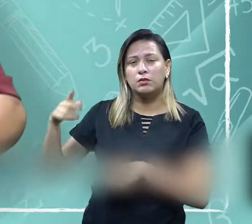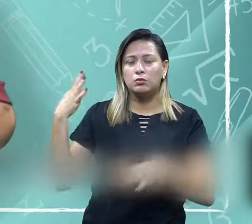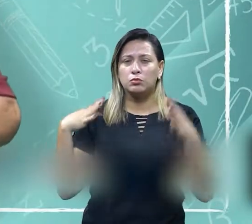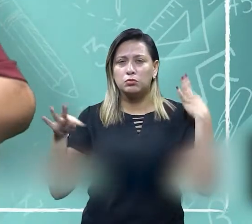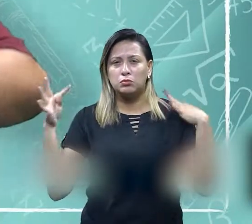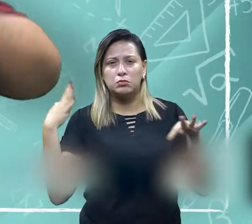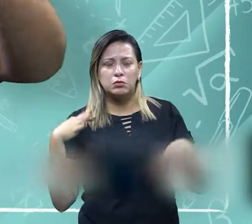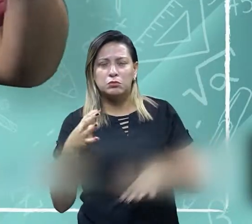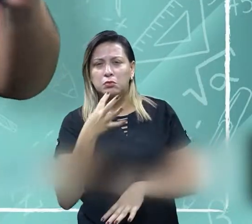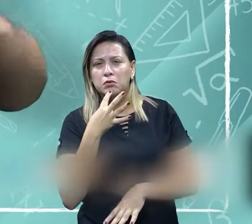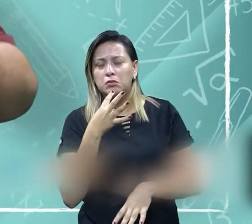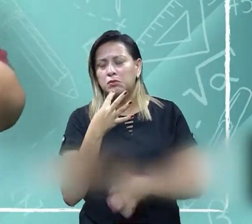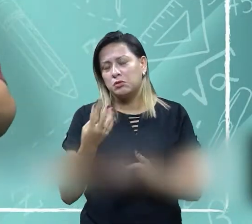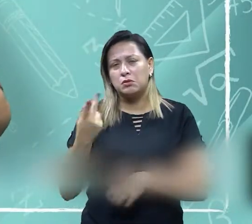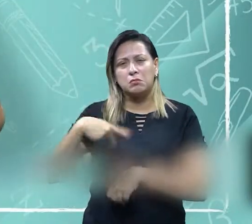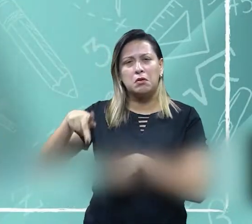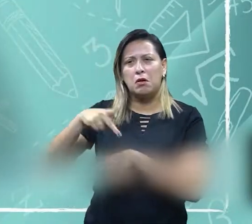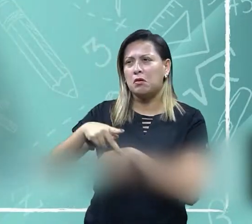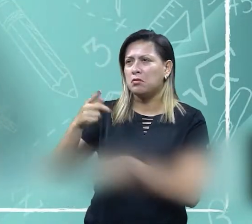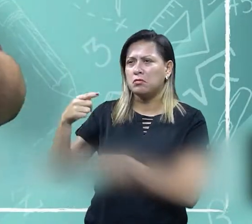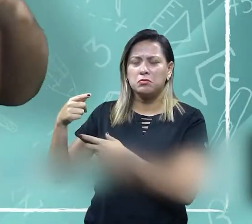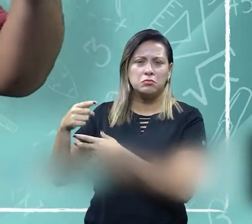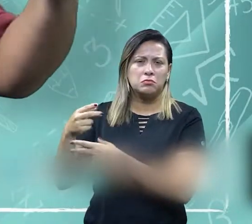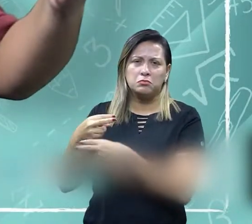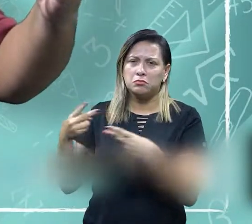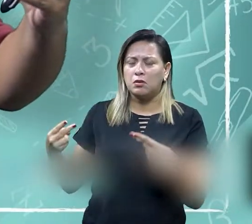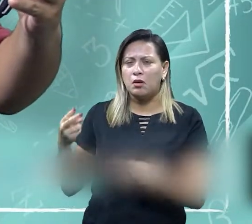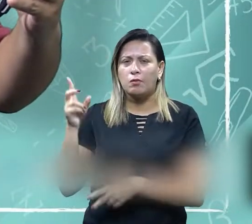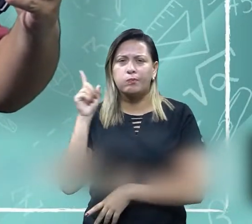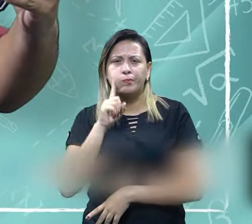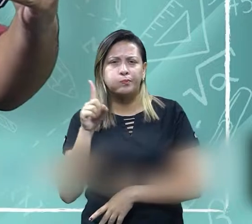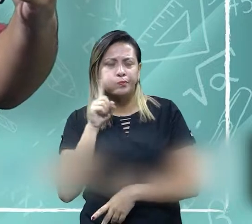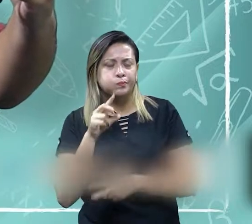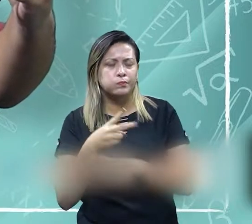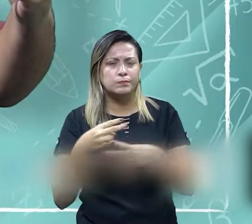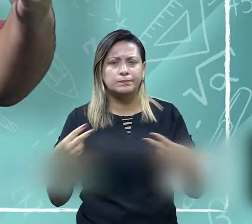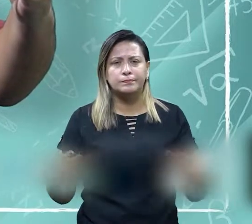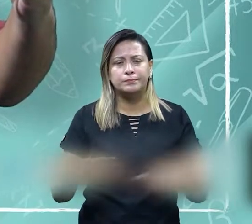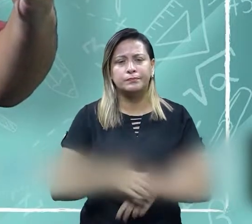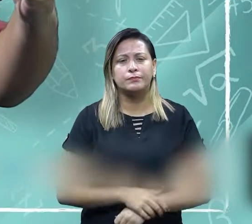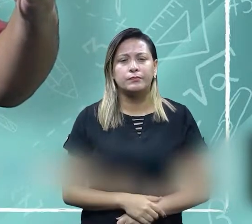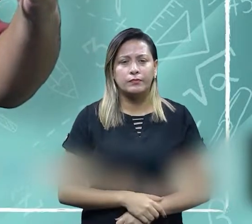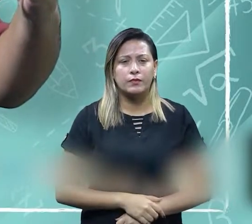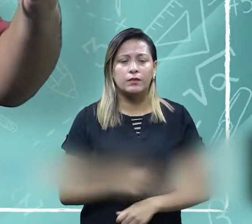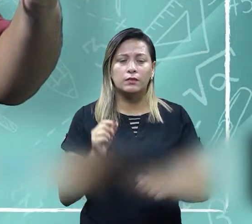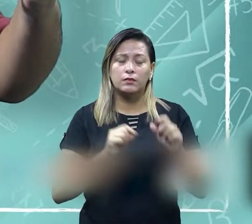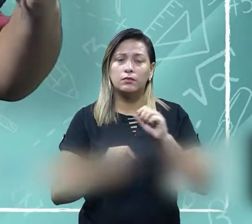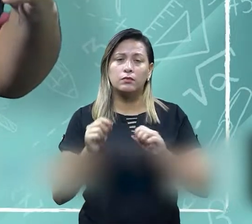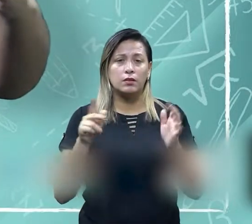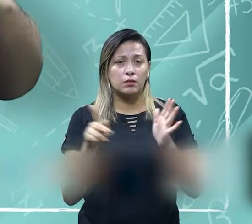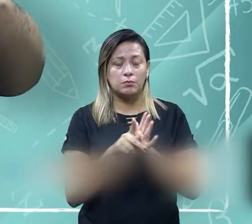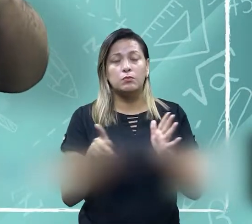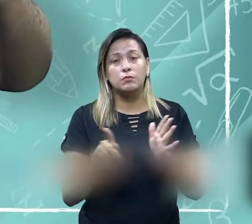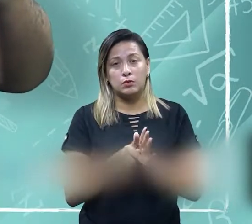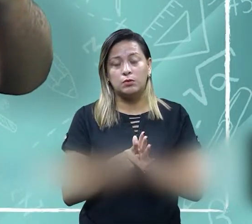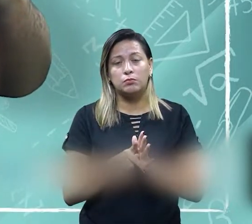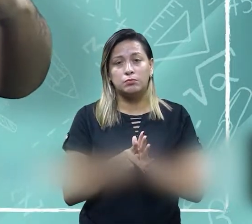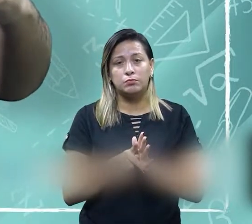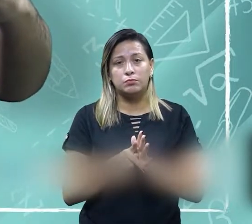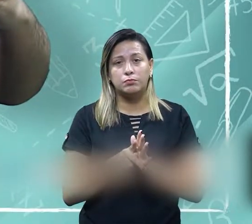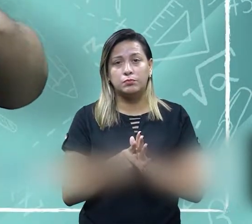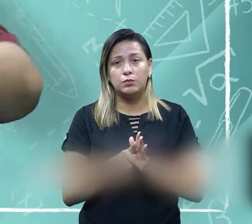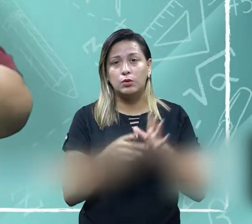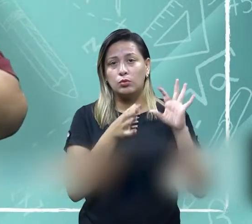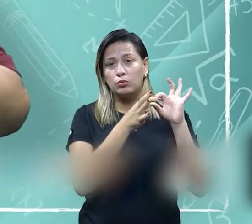país, conhecer o México, Estados Unidos. E essa transição de pessoas também estão relacionadas ao comércio interior. Então tudo que relacionar